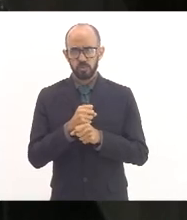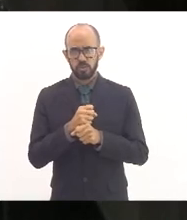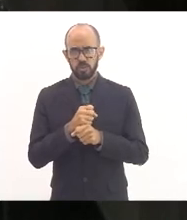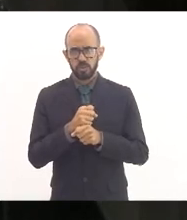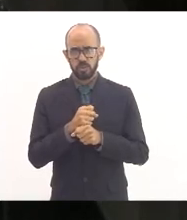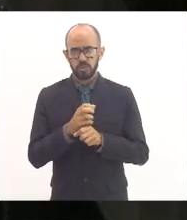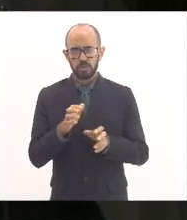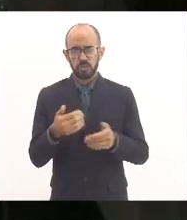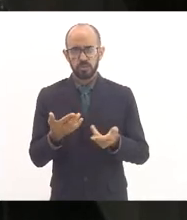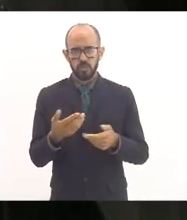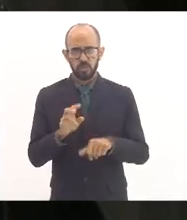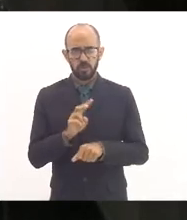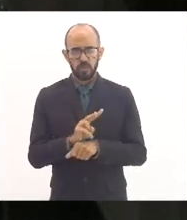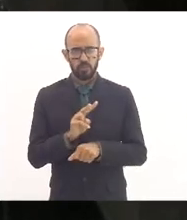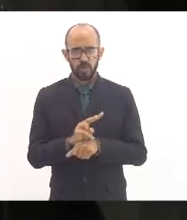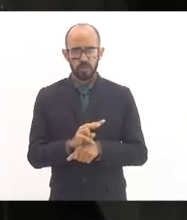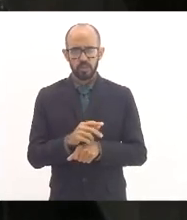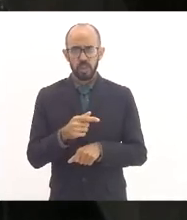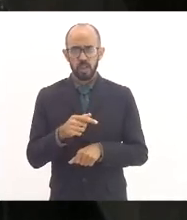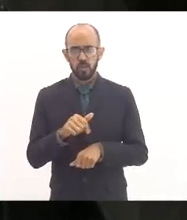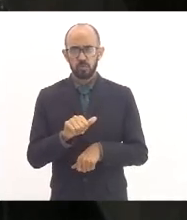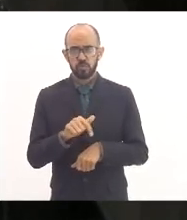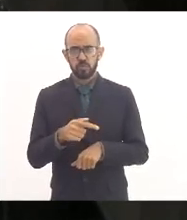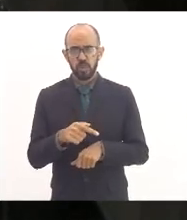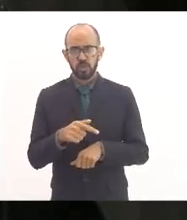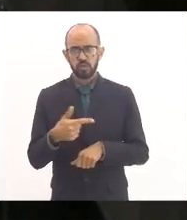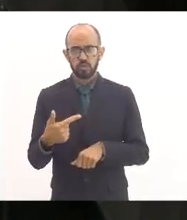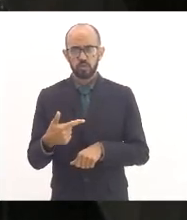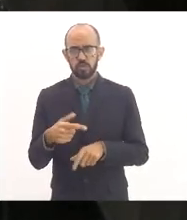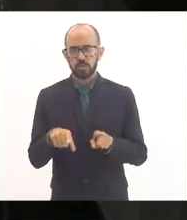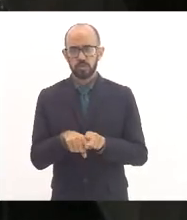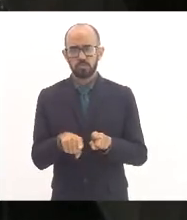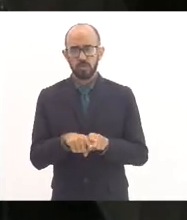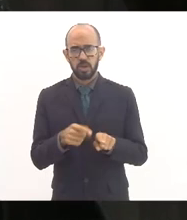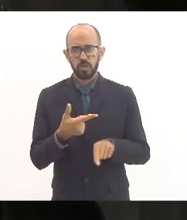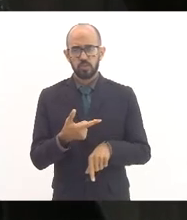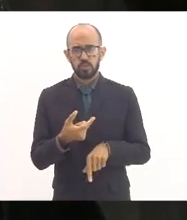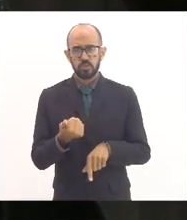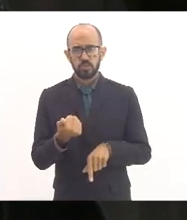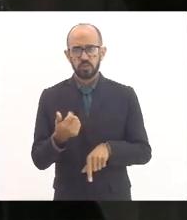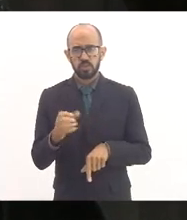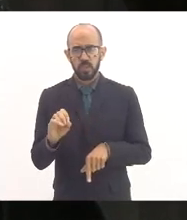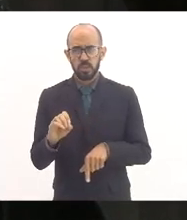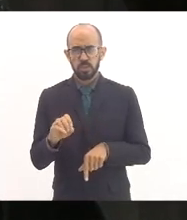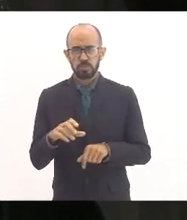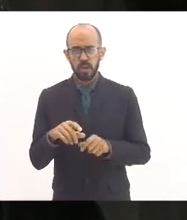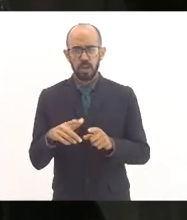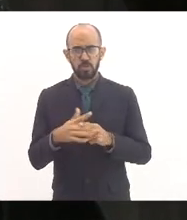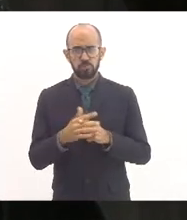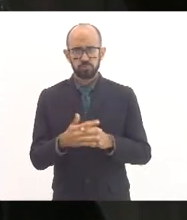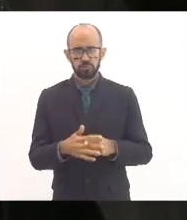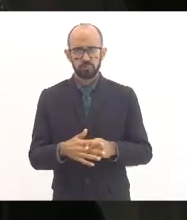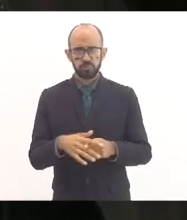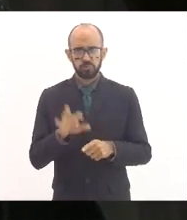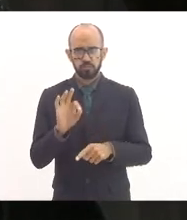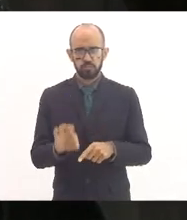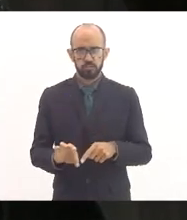defesa das emendas 172 210 a ampliação da porcentagem para antiguidade